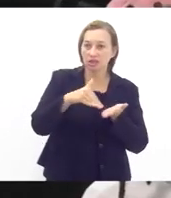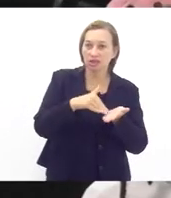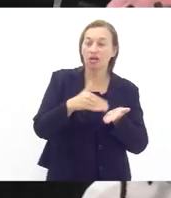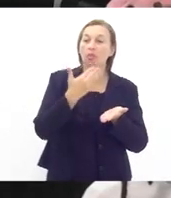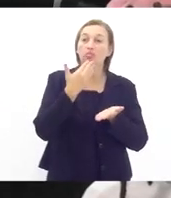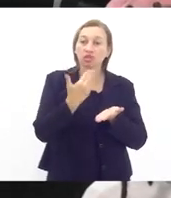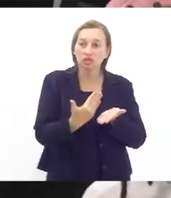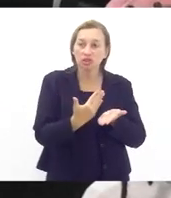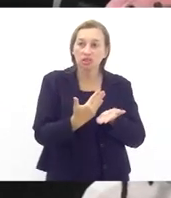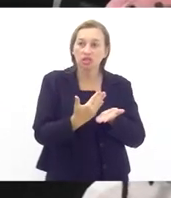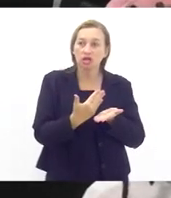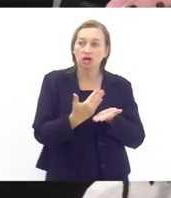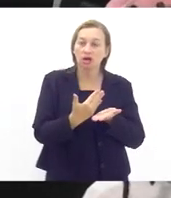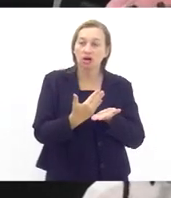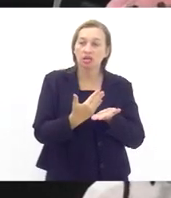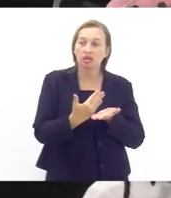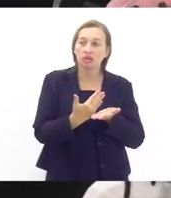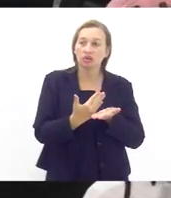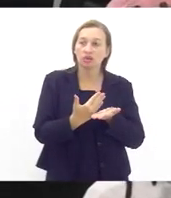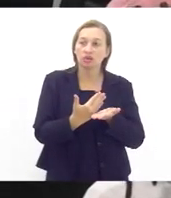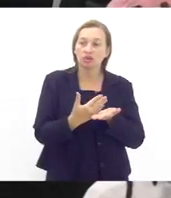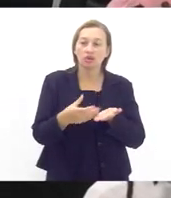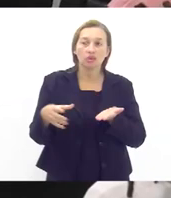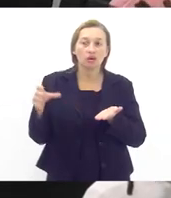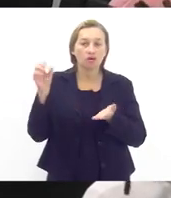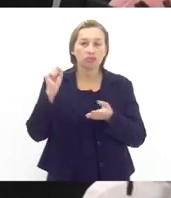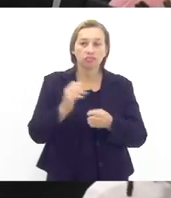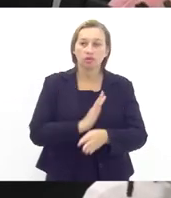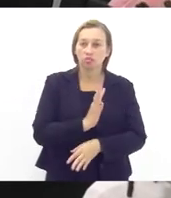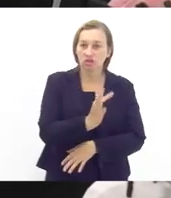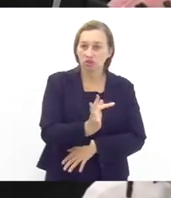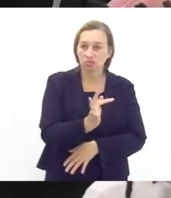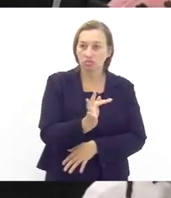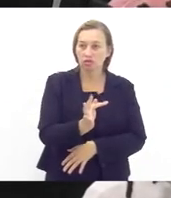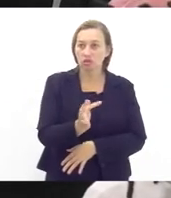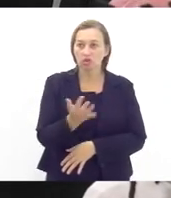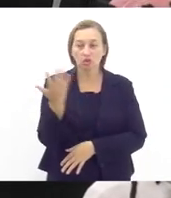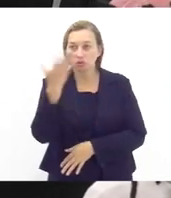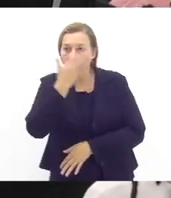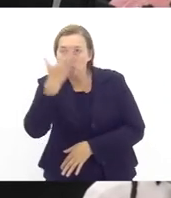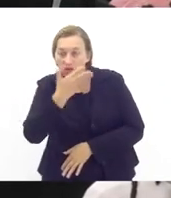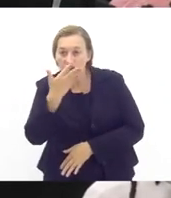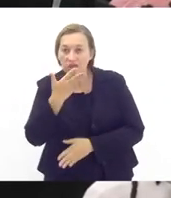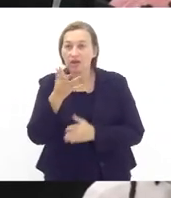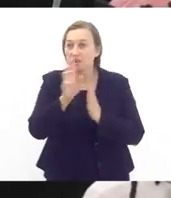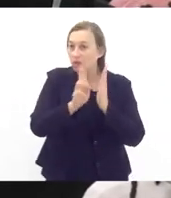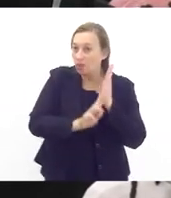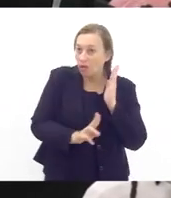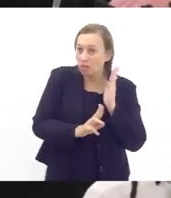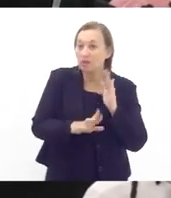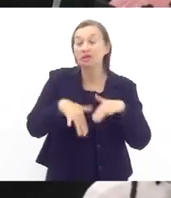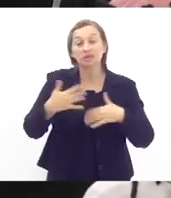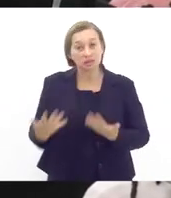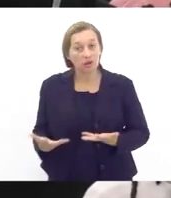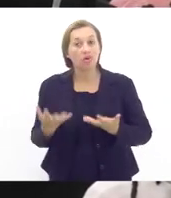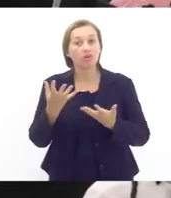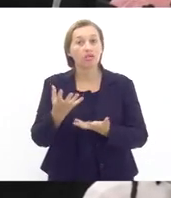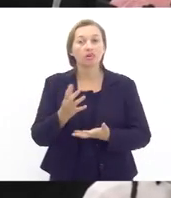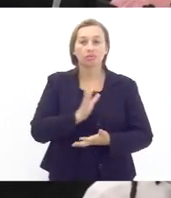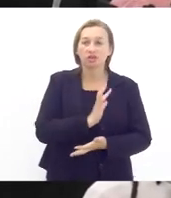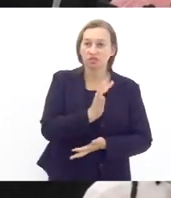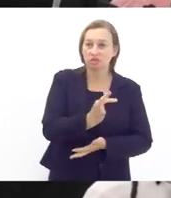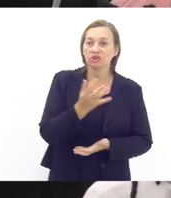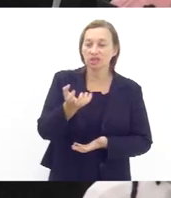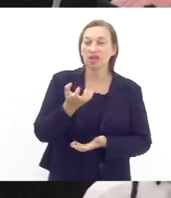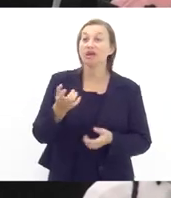para pedir a escuta com a baixada Fluminense né Eu não vi ali na lista então Baixada Fluminense também quer vai essa escuta